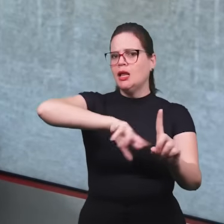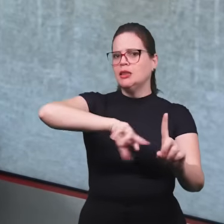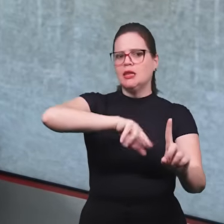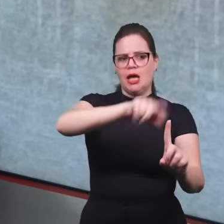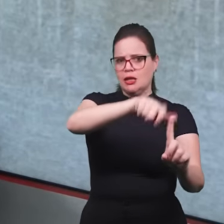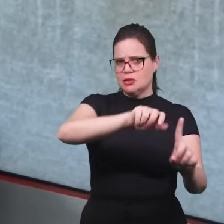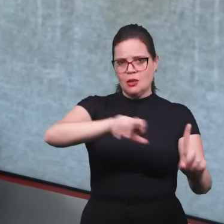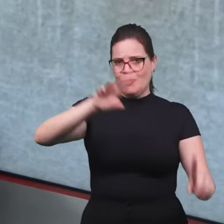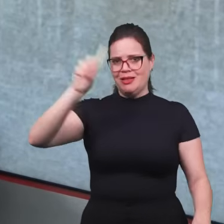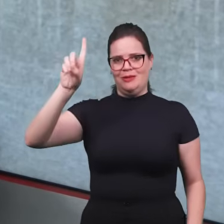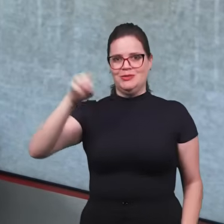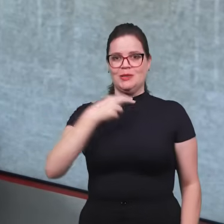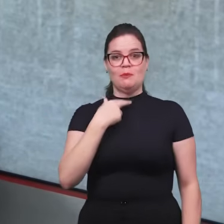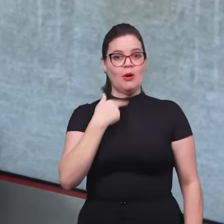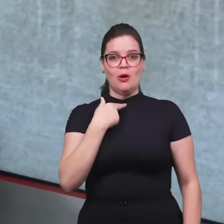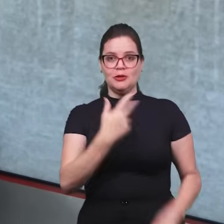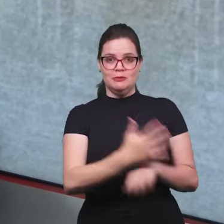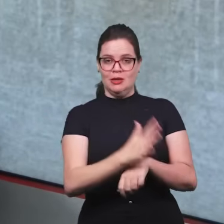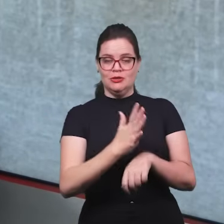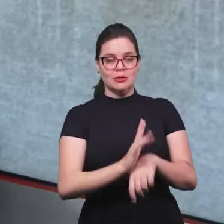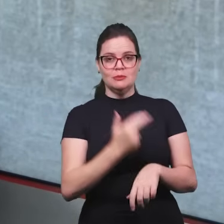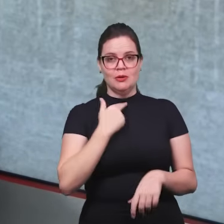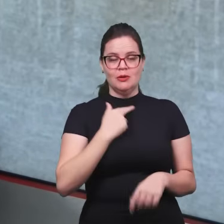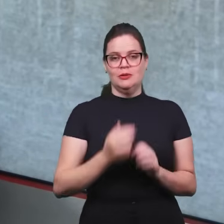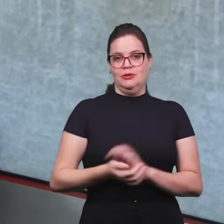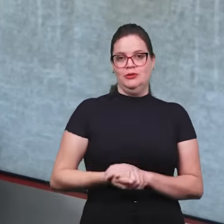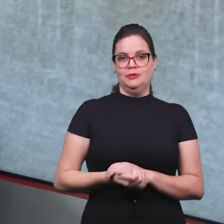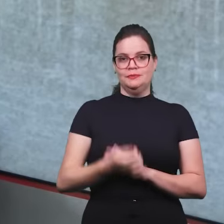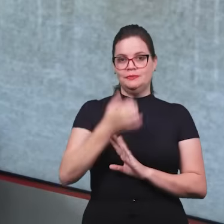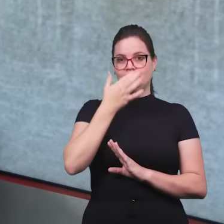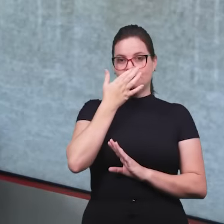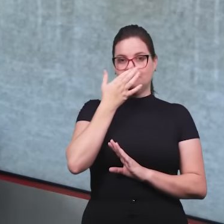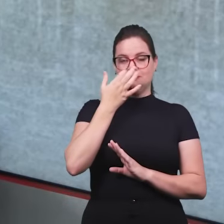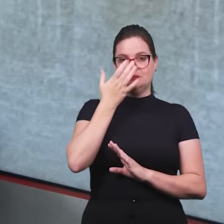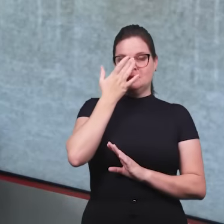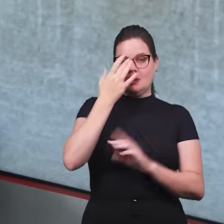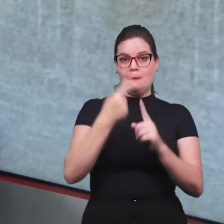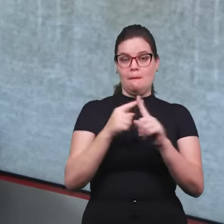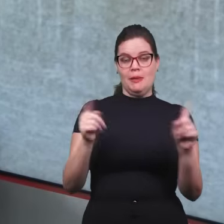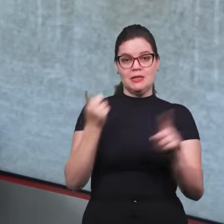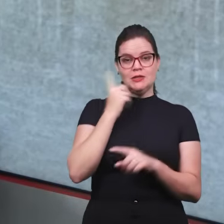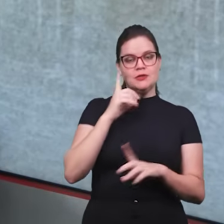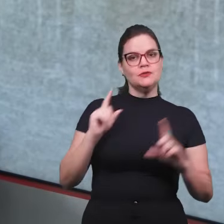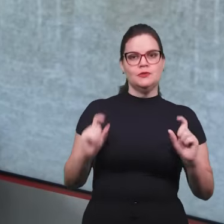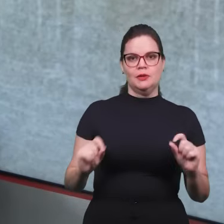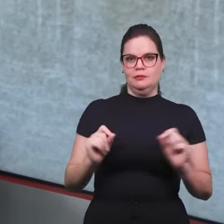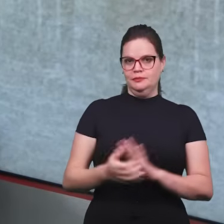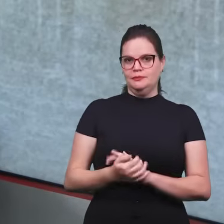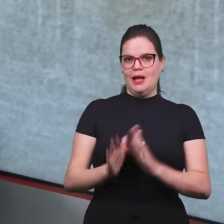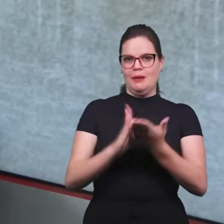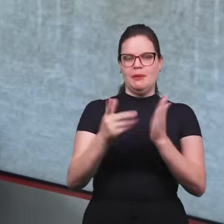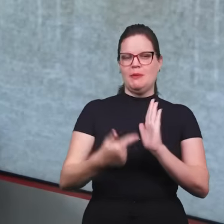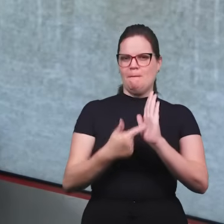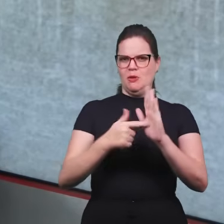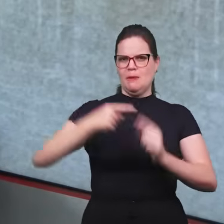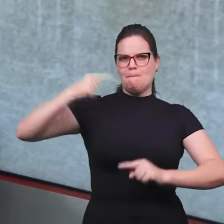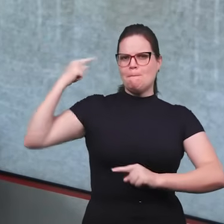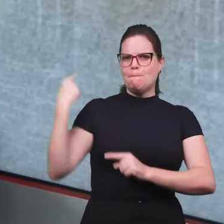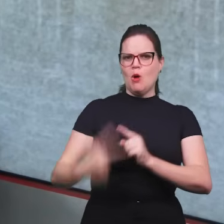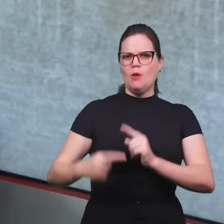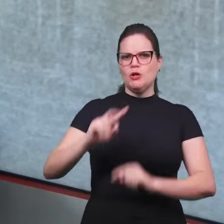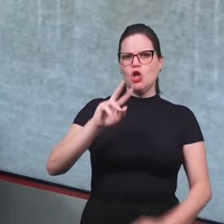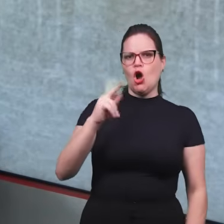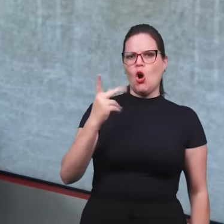Deus não deve ser praticada. Por outro lado, a Bíblia não proíbe a honra. Ela até ordena,